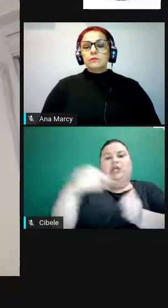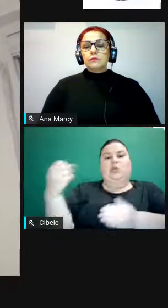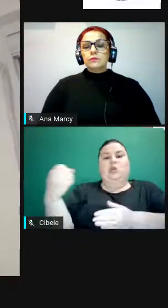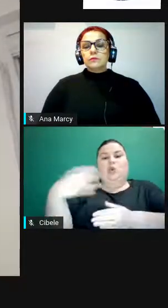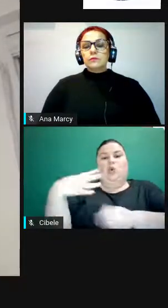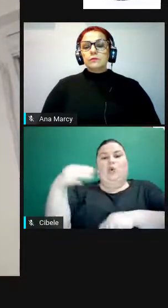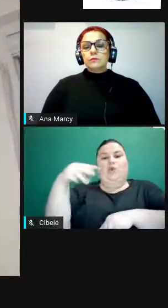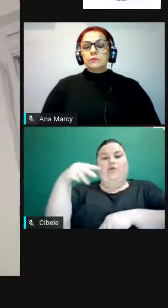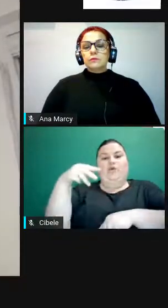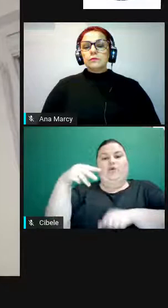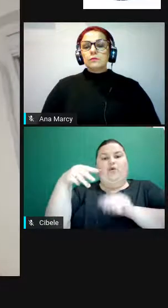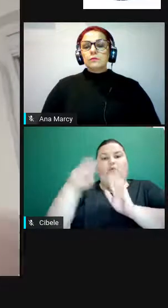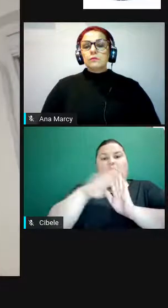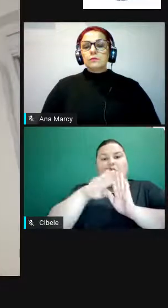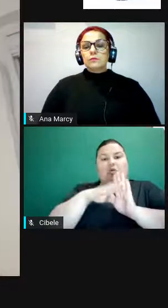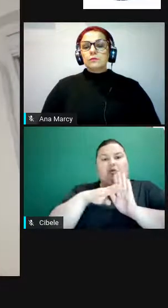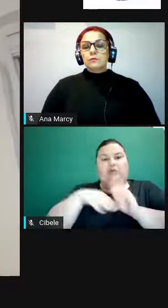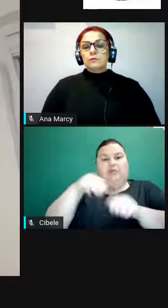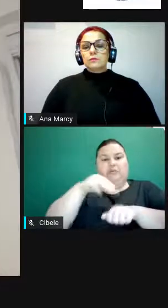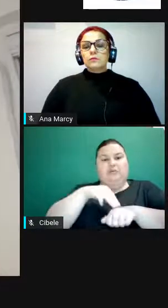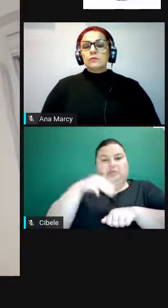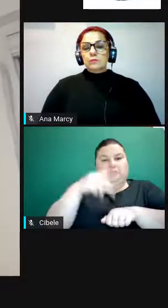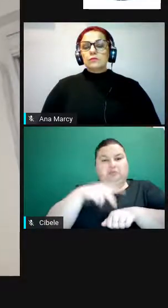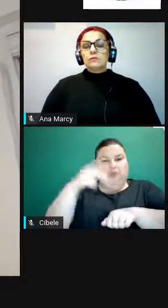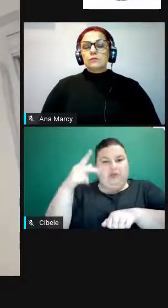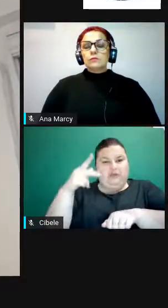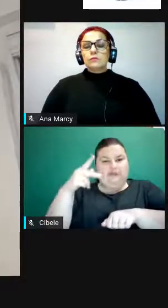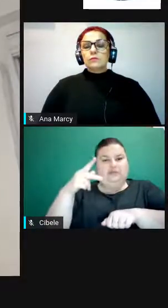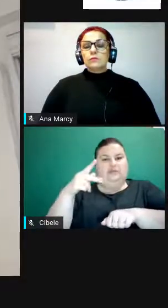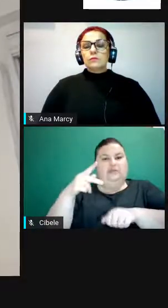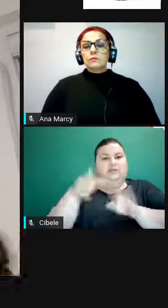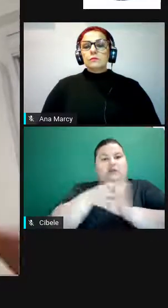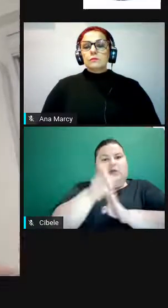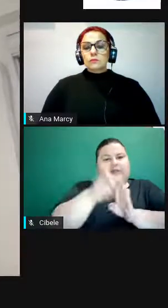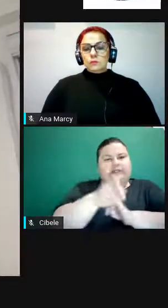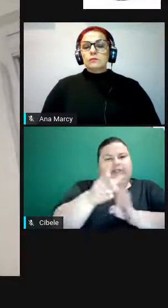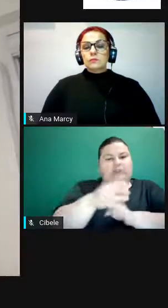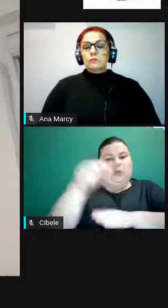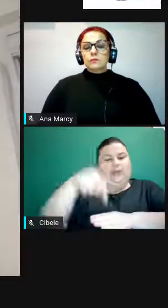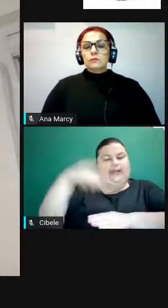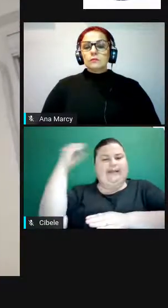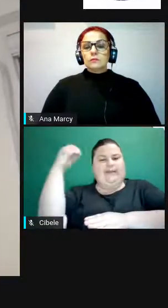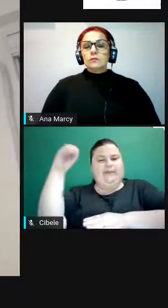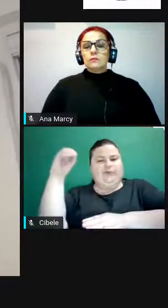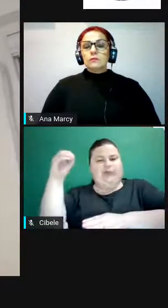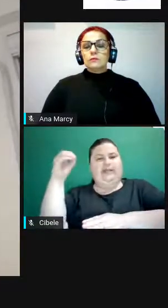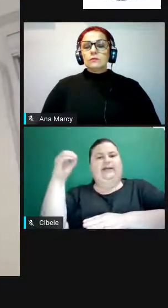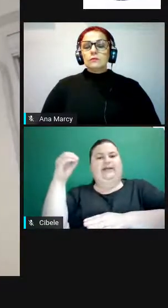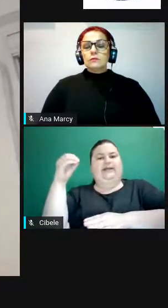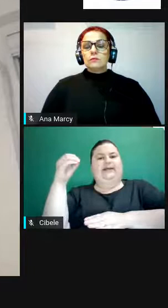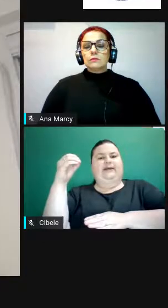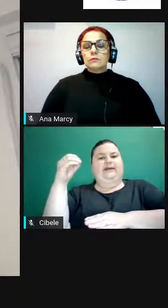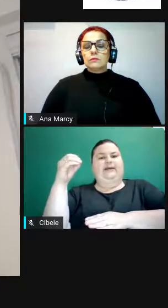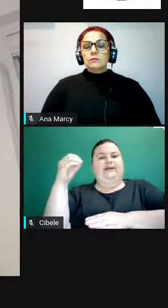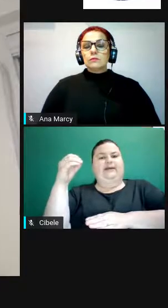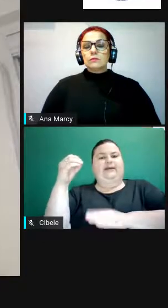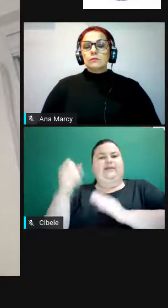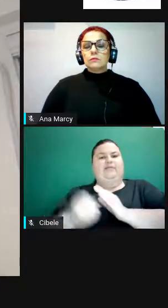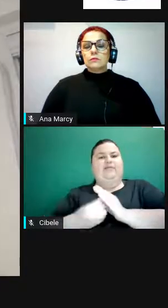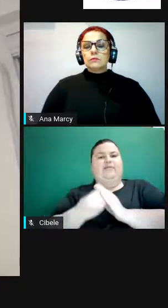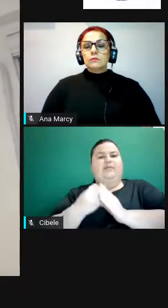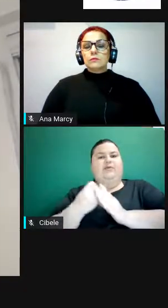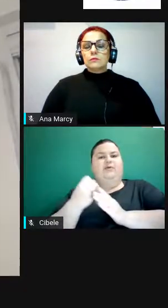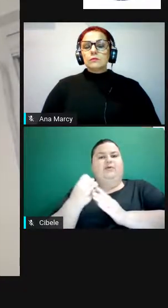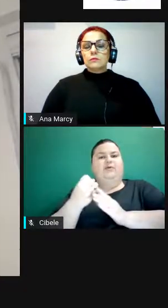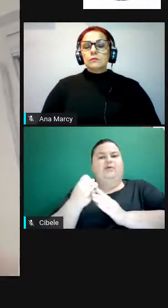de pós-graduação aqui em Porto Alegre com uma orientadora que eu já conhecer do tempo de pelotas-rs mudado aquele Porto Alegre para a fundação para os